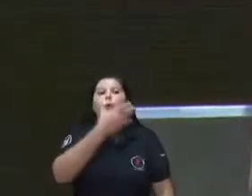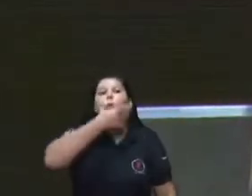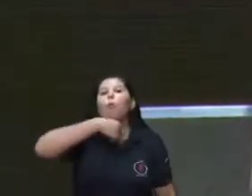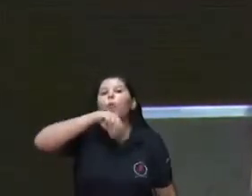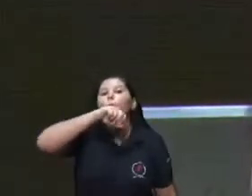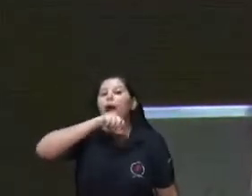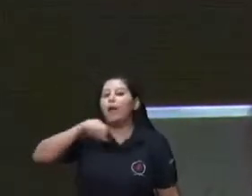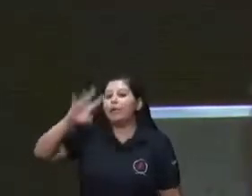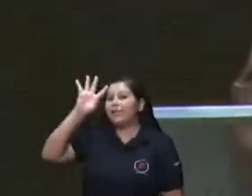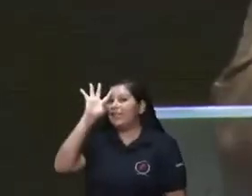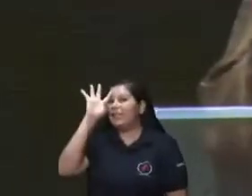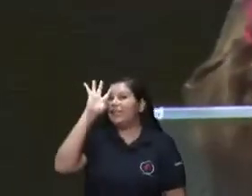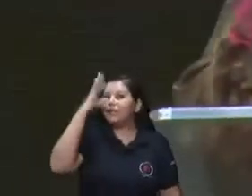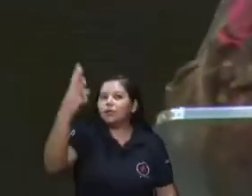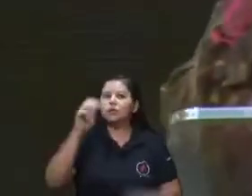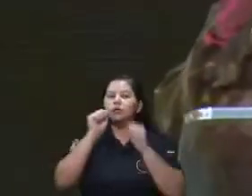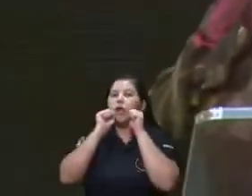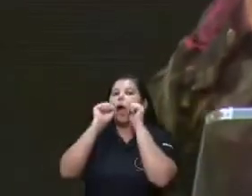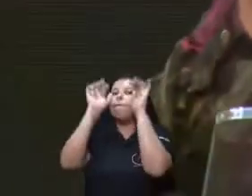filhos,